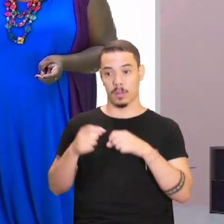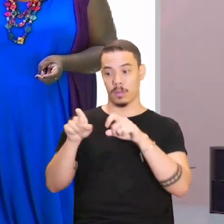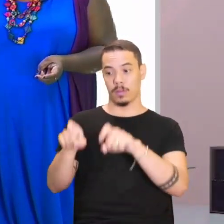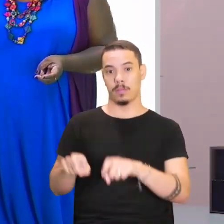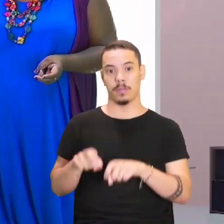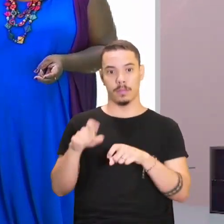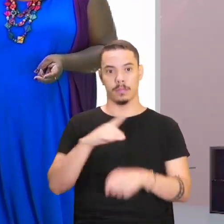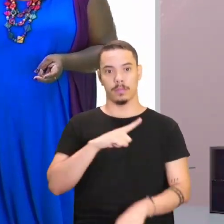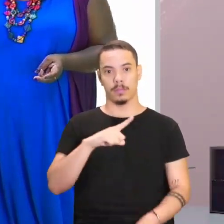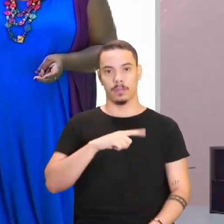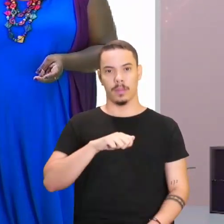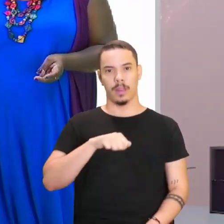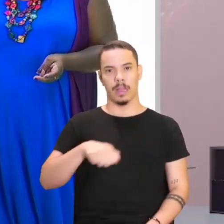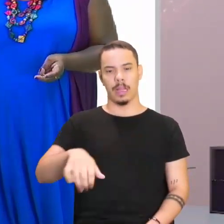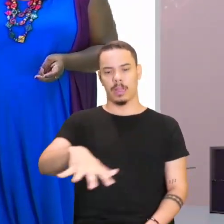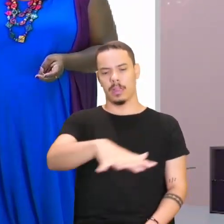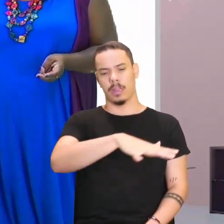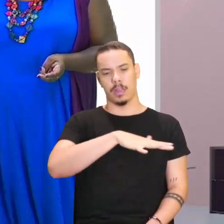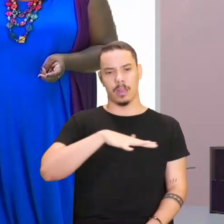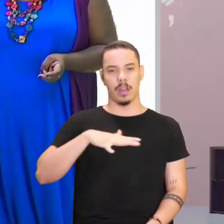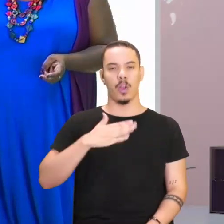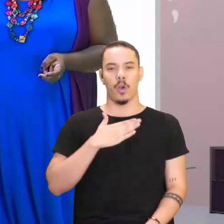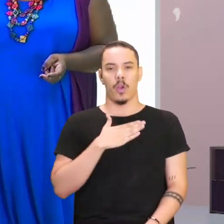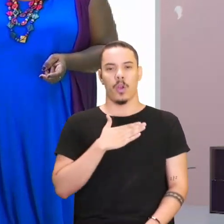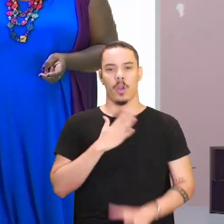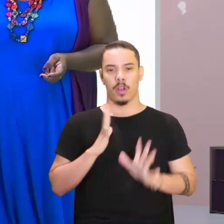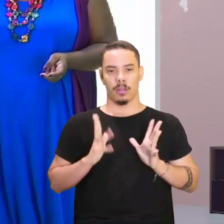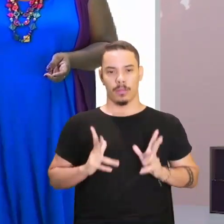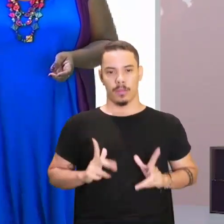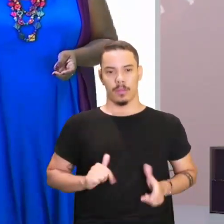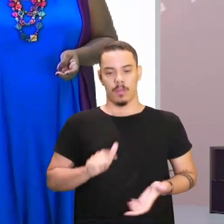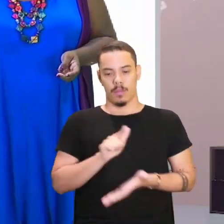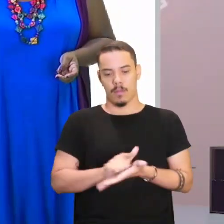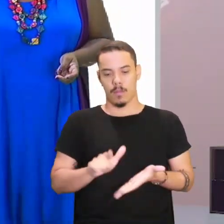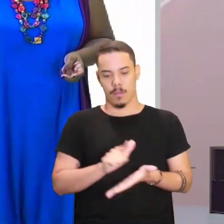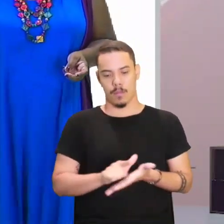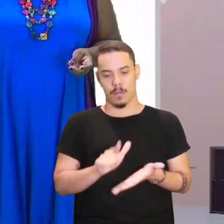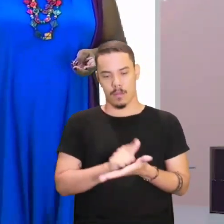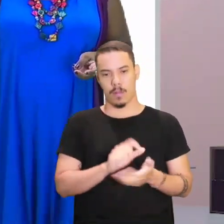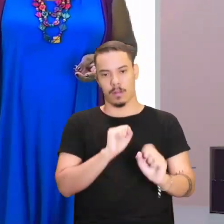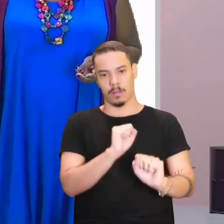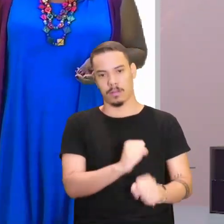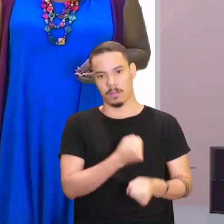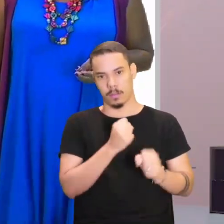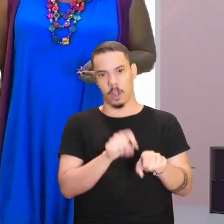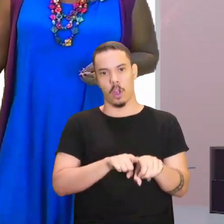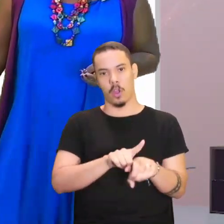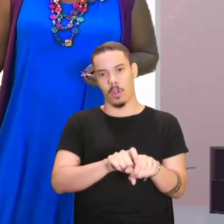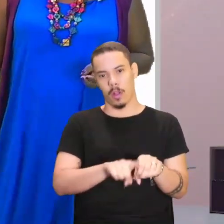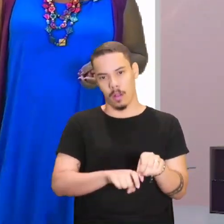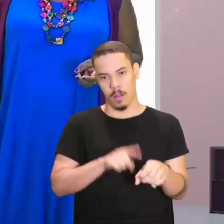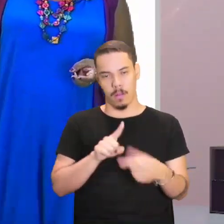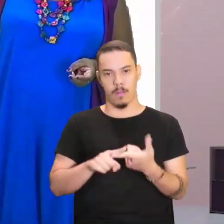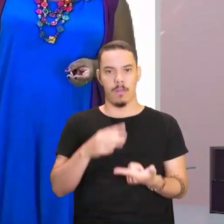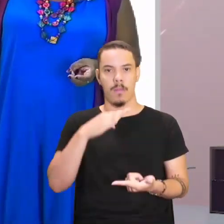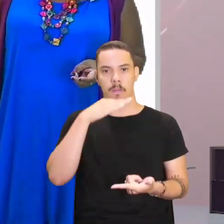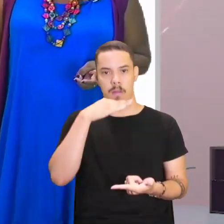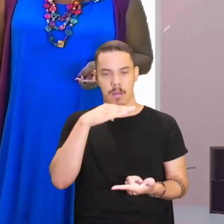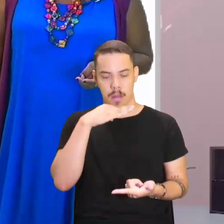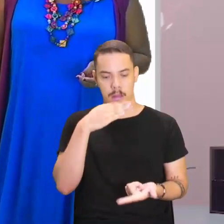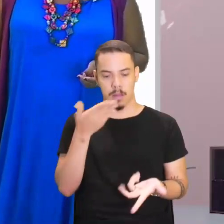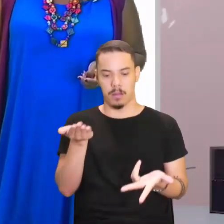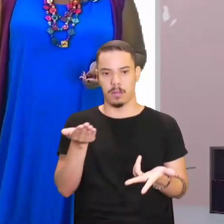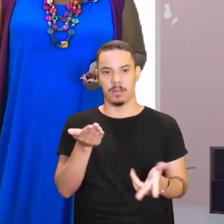um quintal enorme, né? E gosta de varrer as plantas, de goiaba, as folhas que caem, da manga, né? E assim,